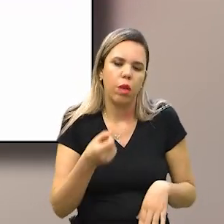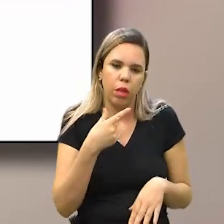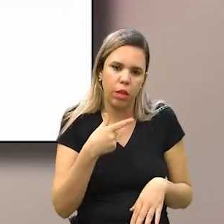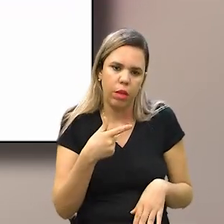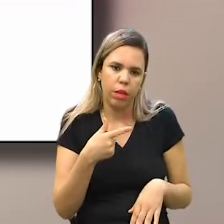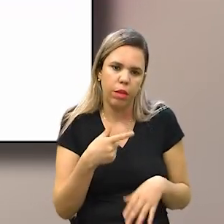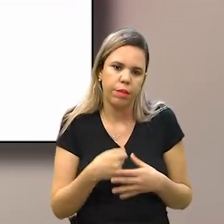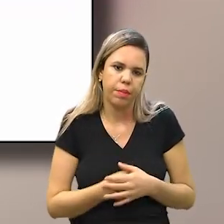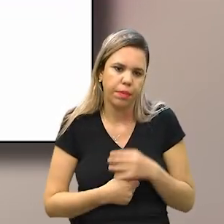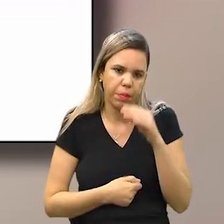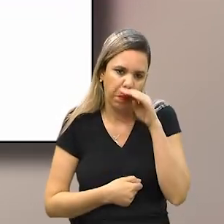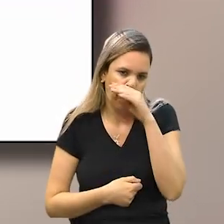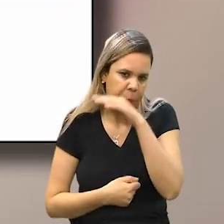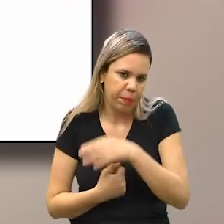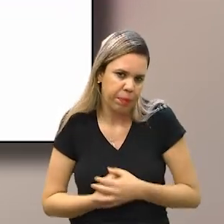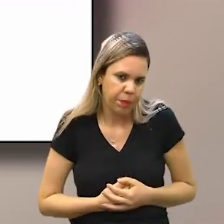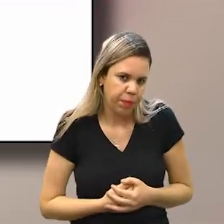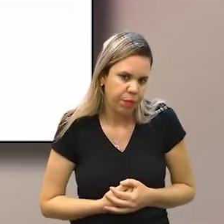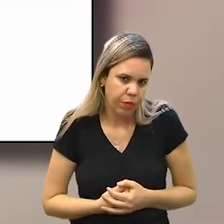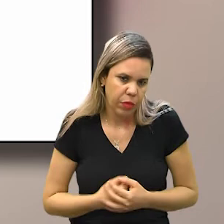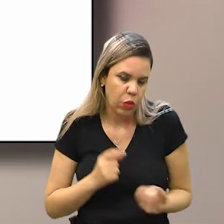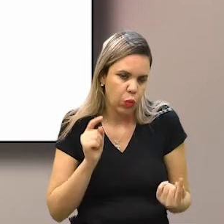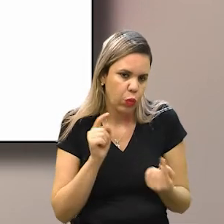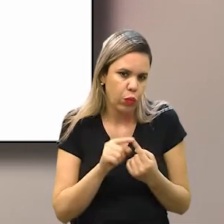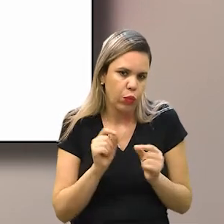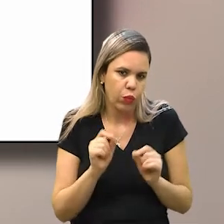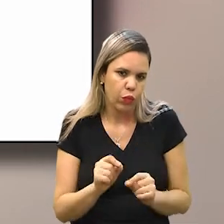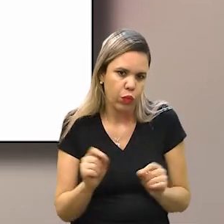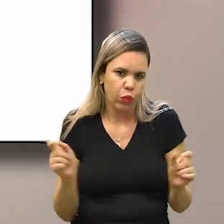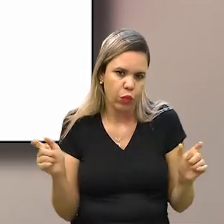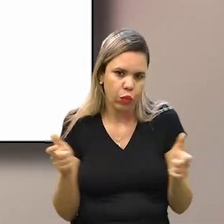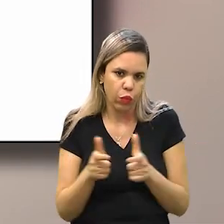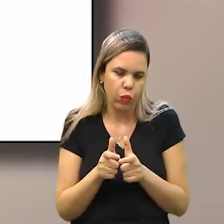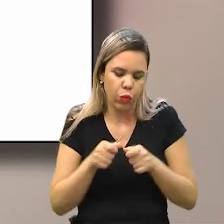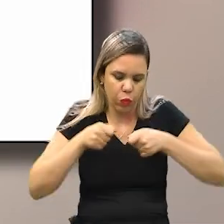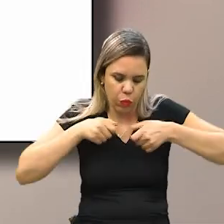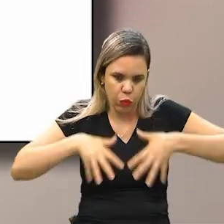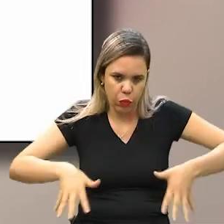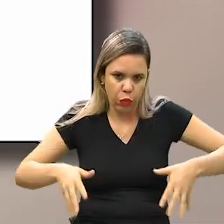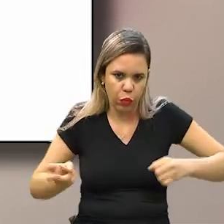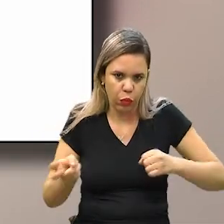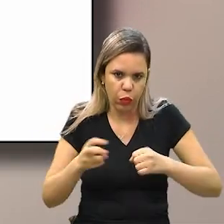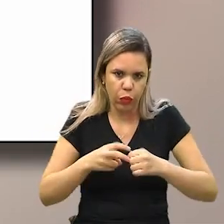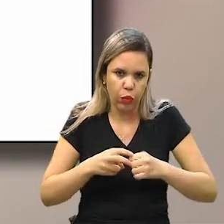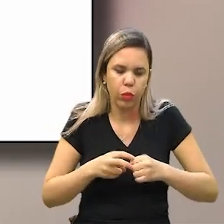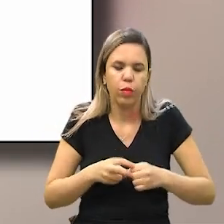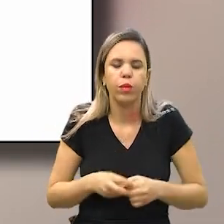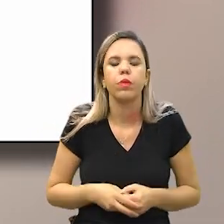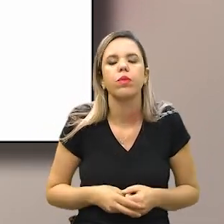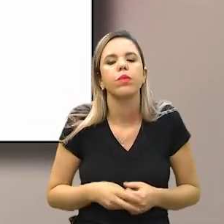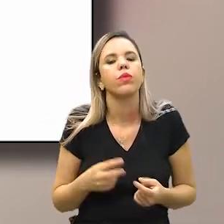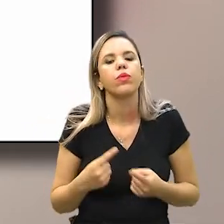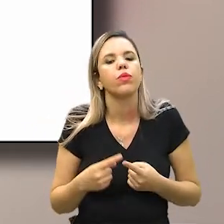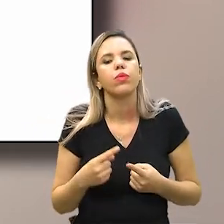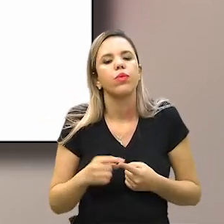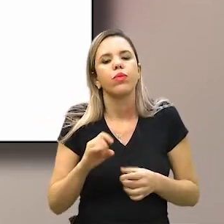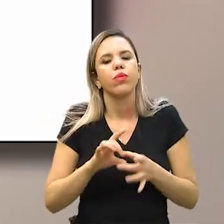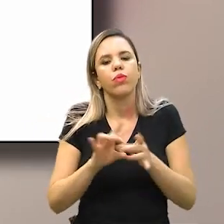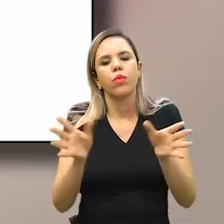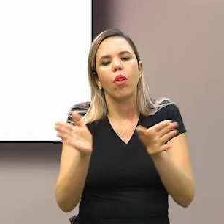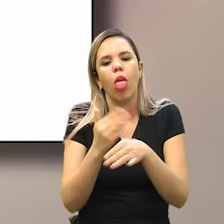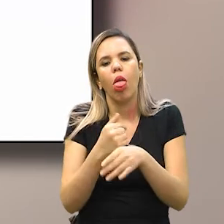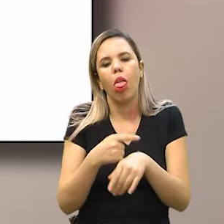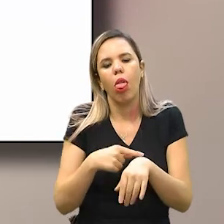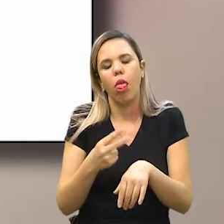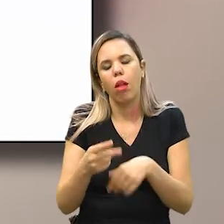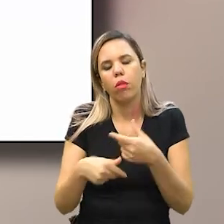essas medicações por via oral. O objetivo é diminuir a multiplicação do vírus, né? Porque se eu